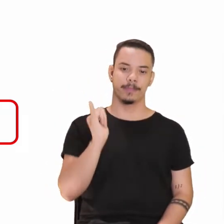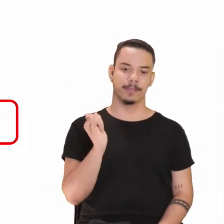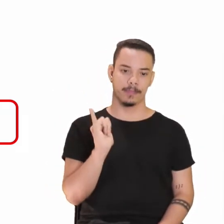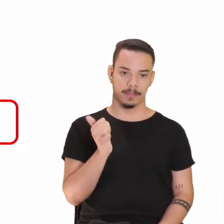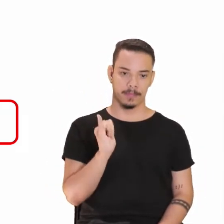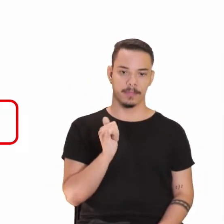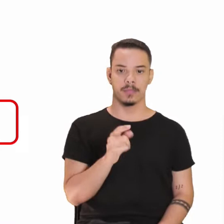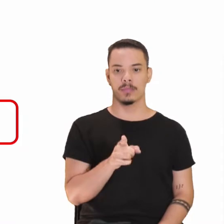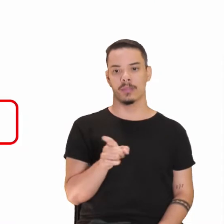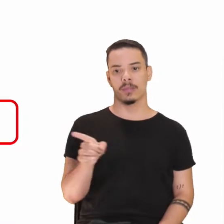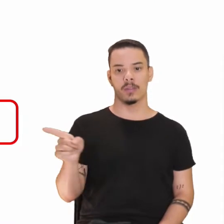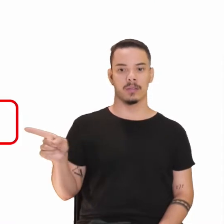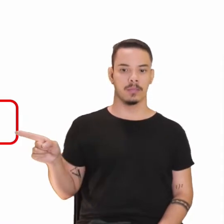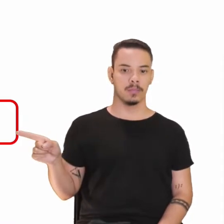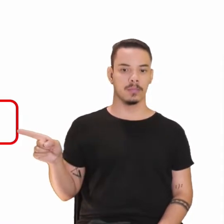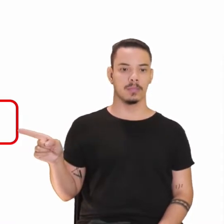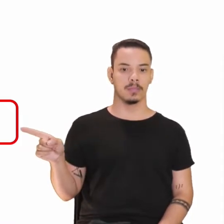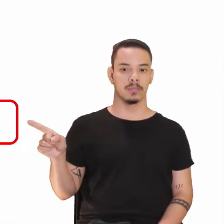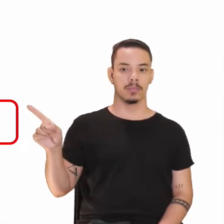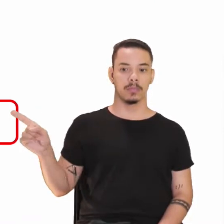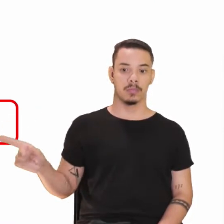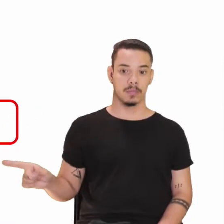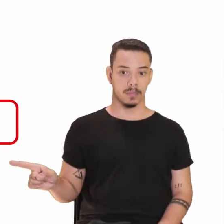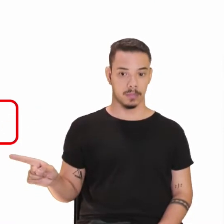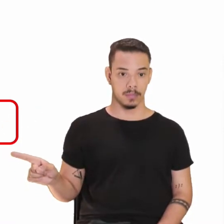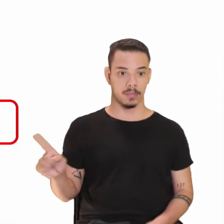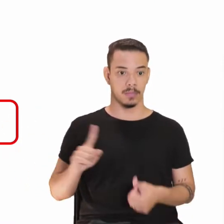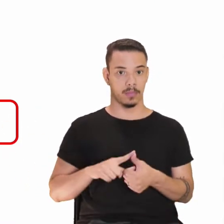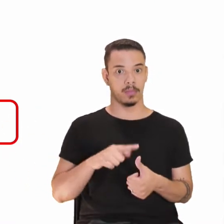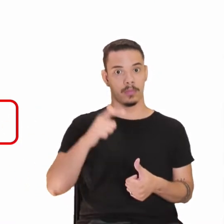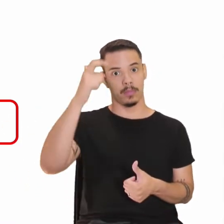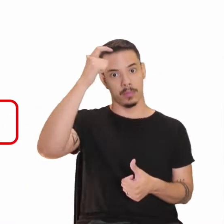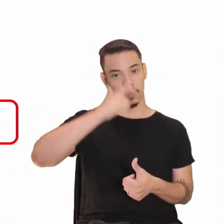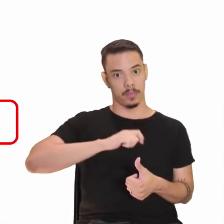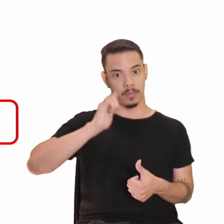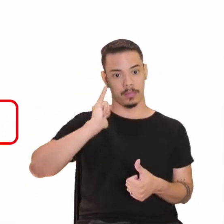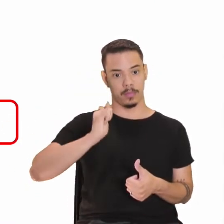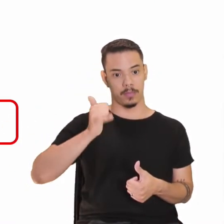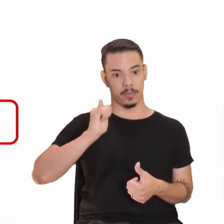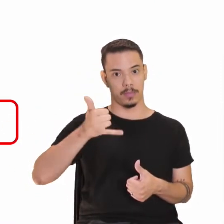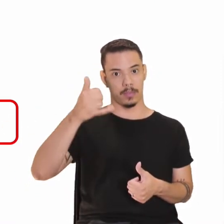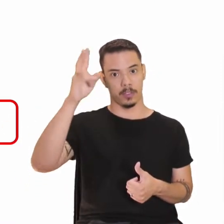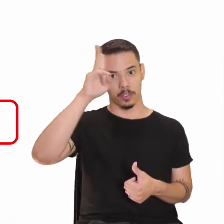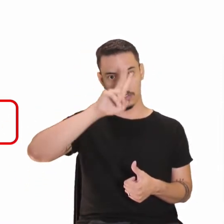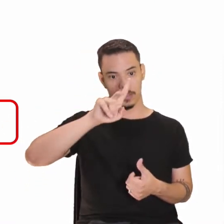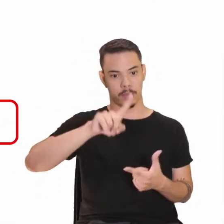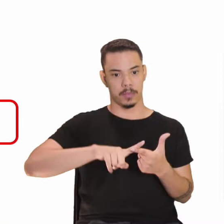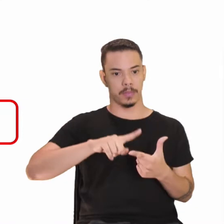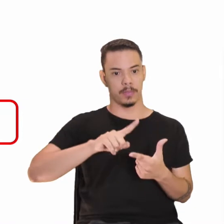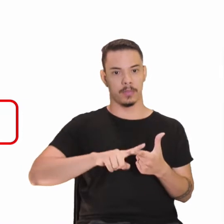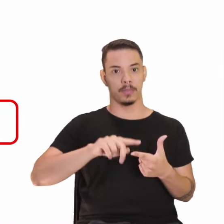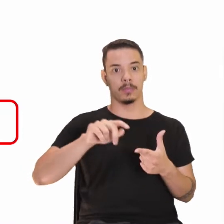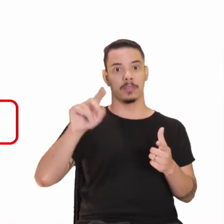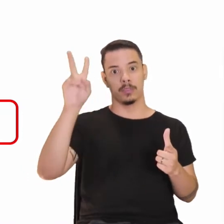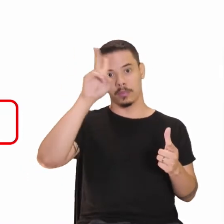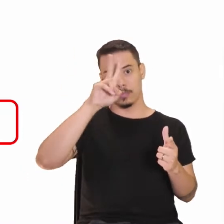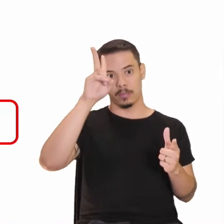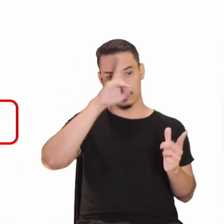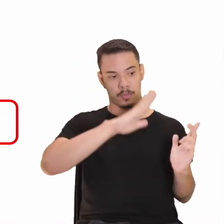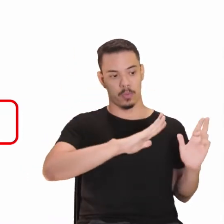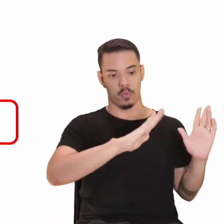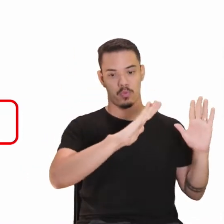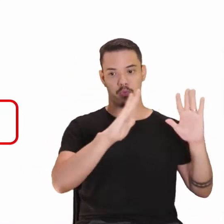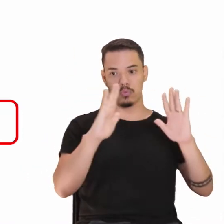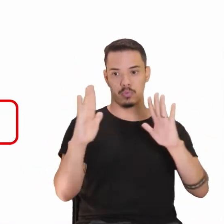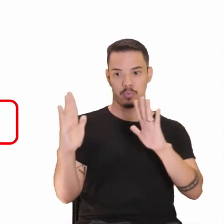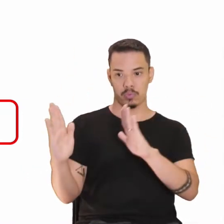essenciais da narrativa são narrador, que conta a história, o enredo, né, que é toda a